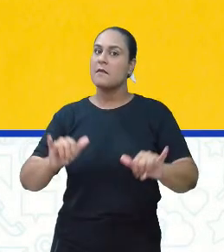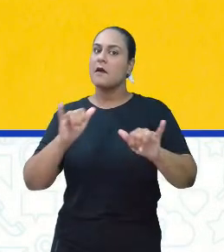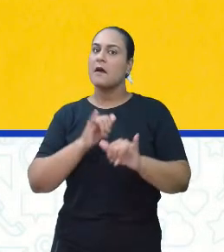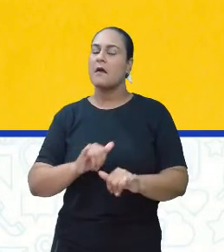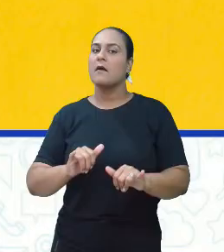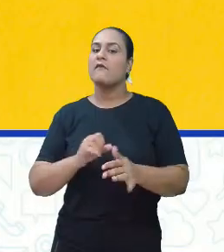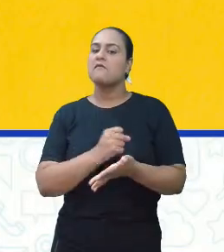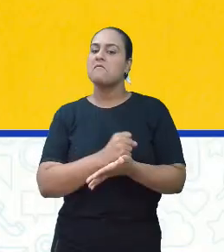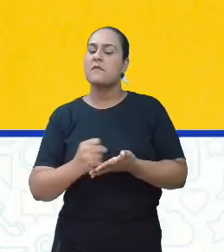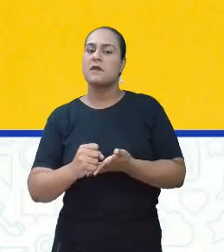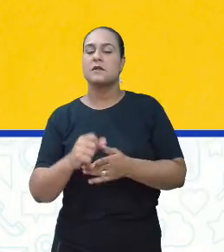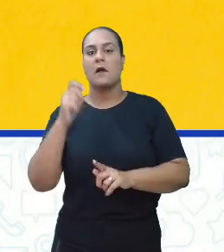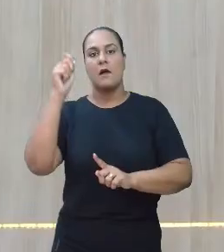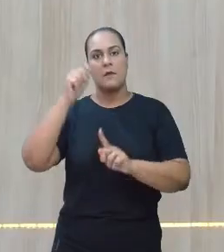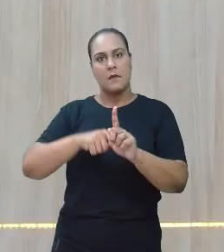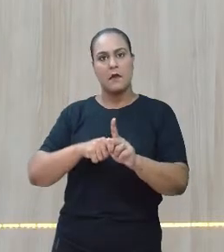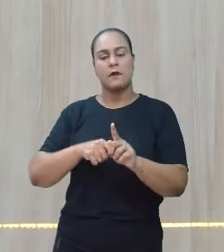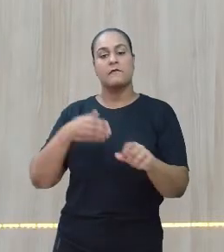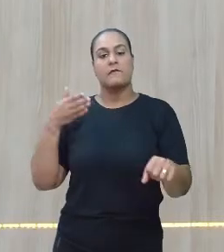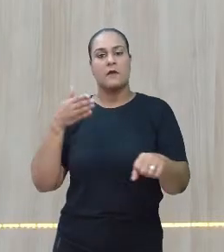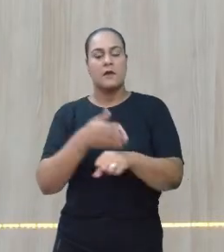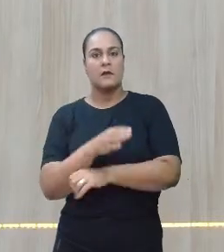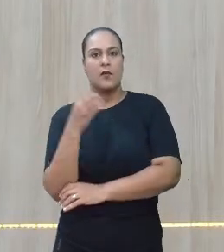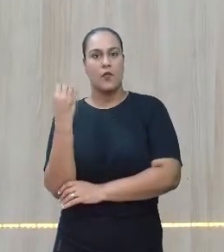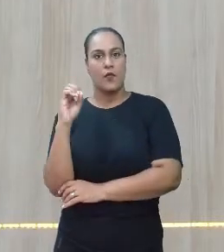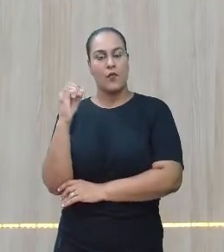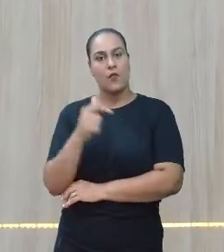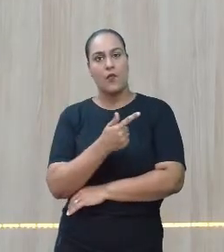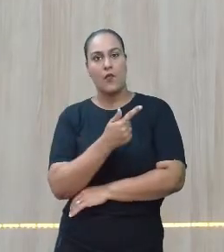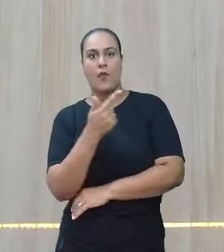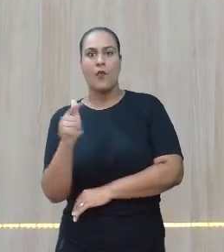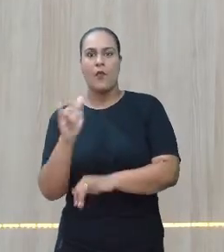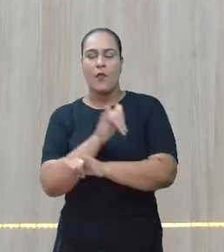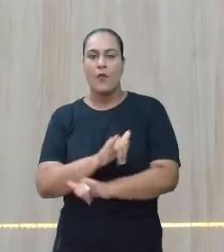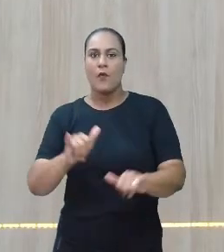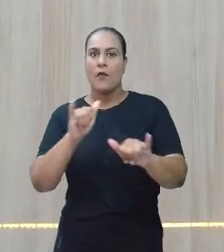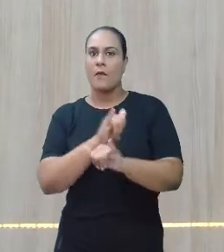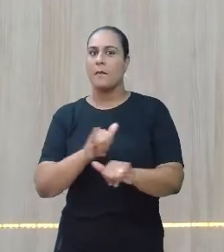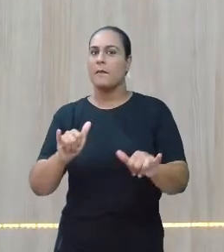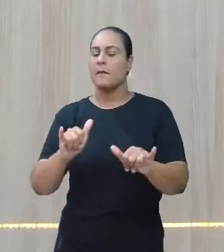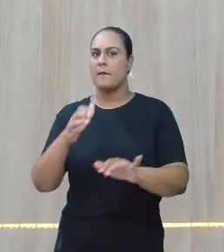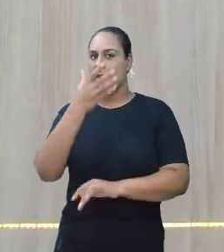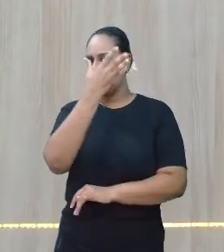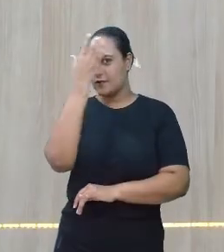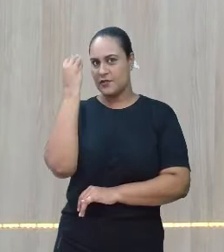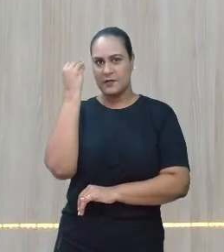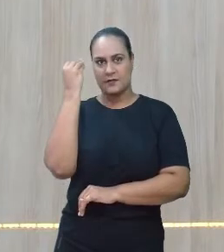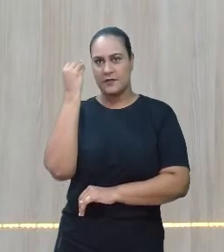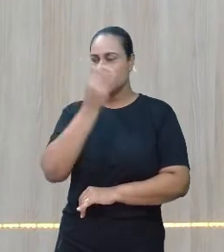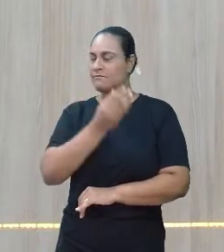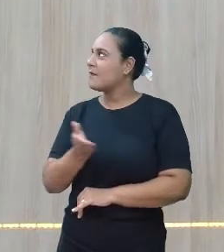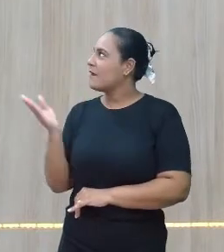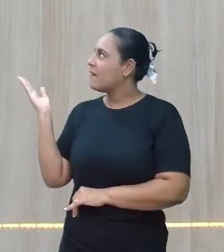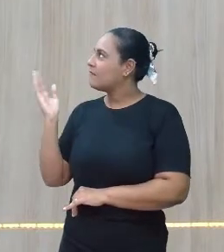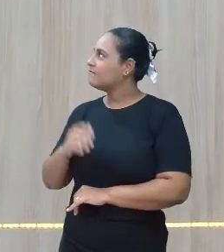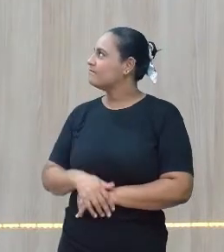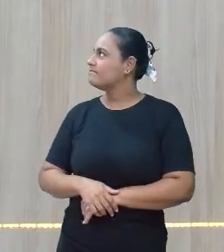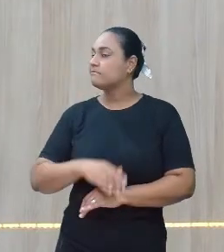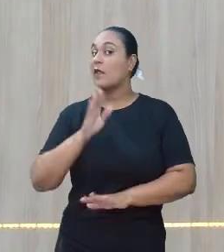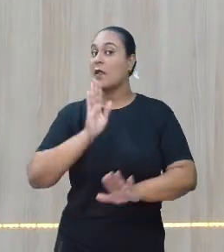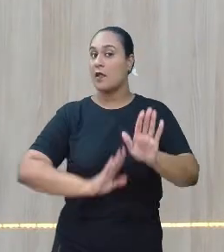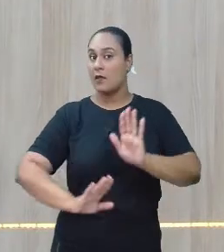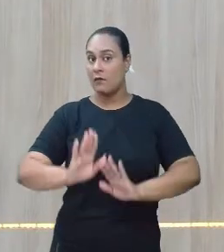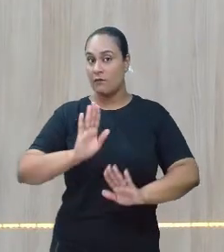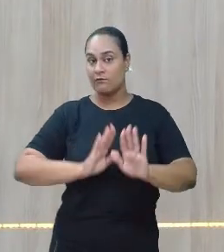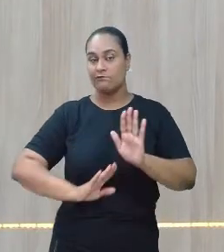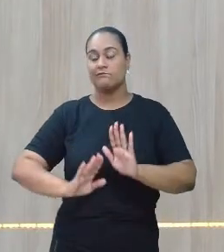de setembro, vamos entrar para outubro com outra campanha, mas não podemos esquecer desses cuidados, né?